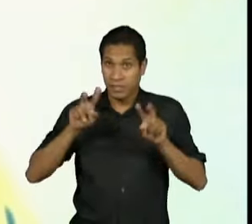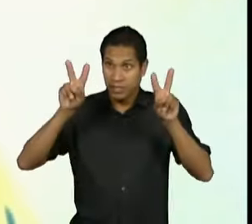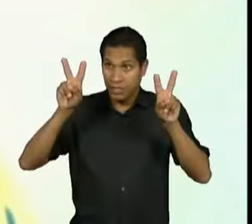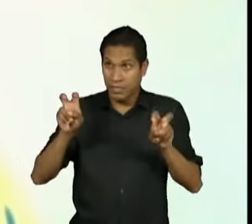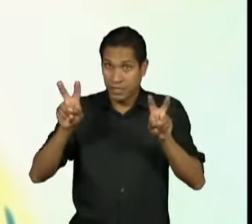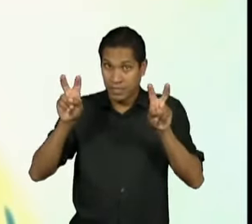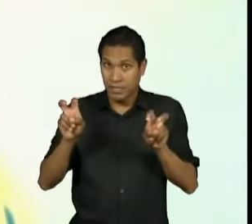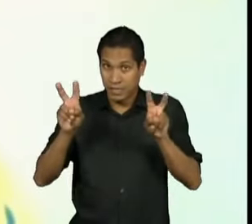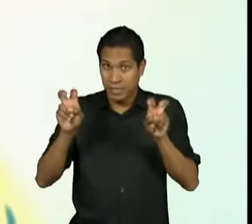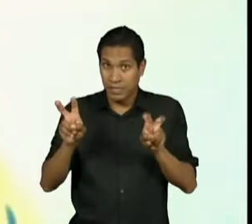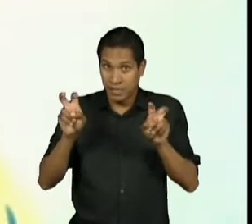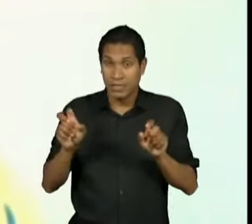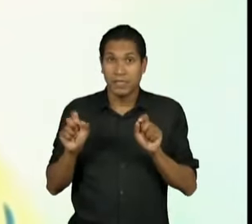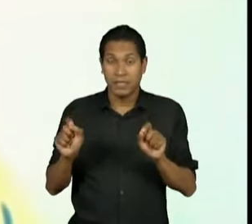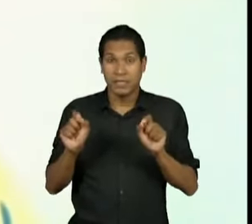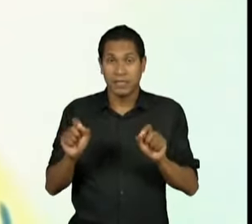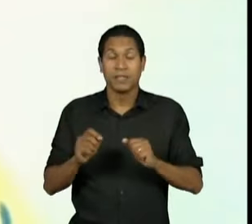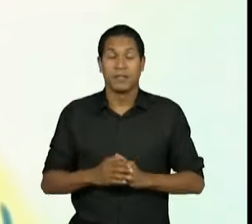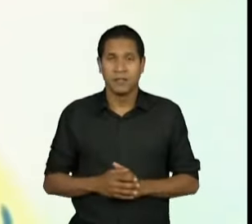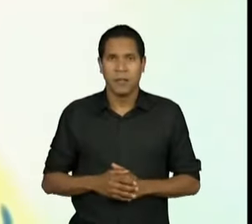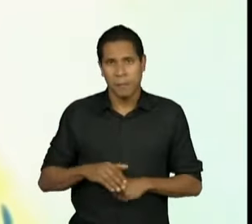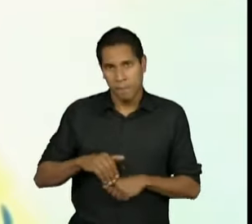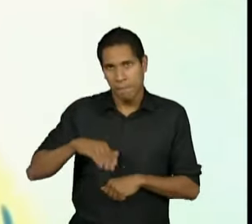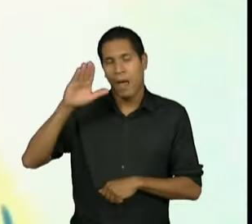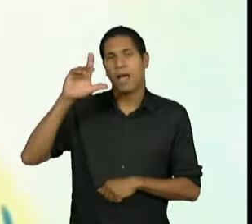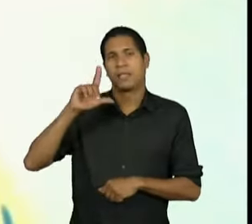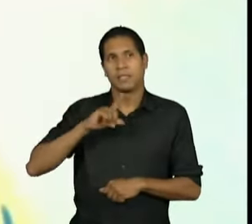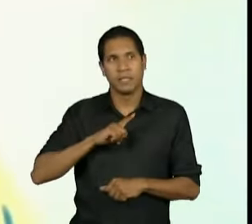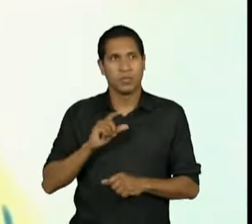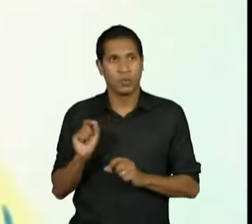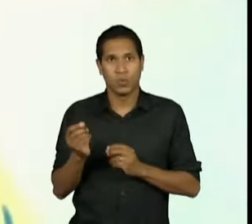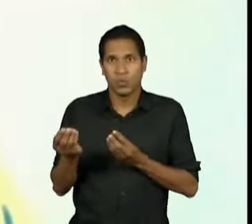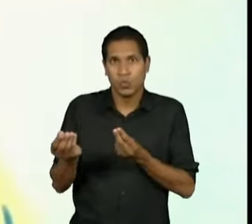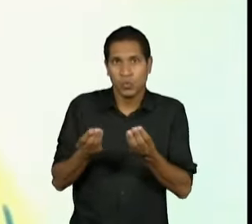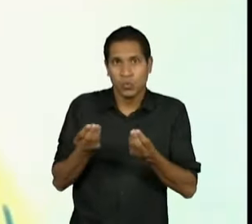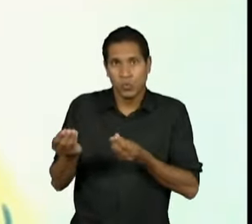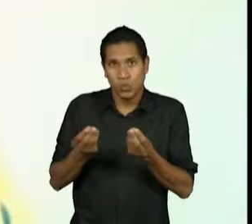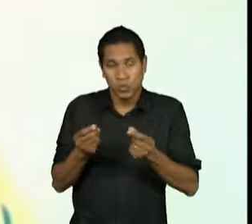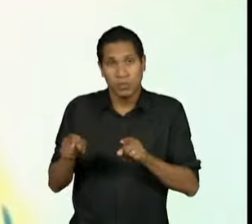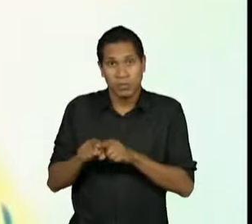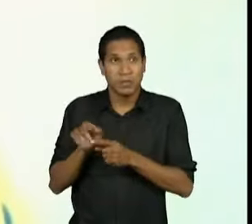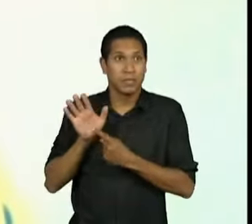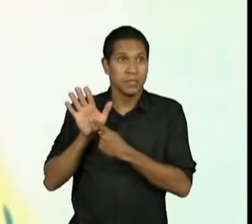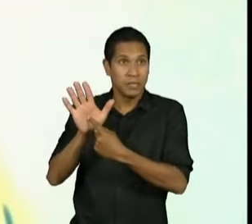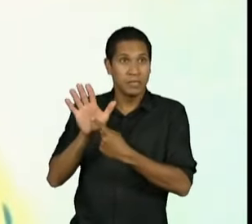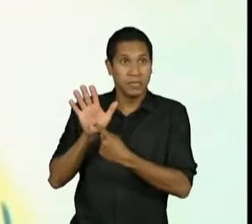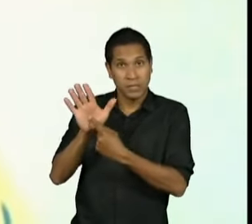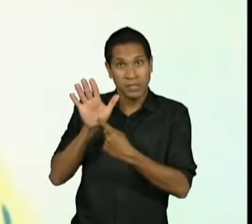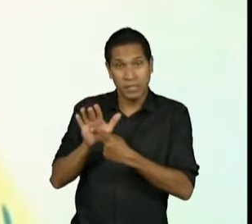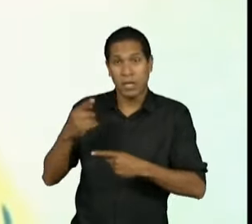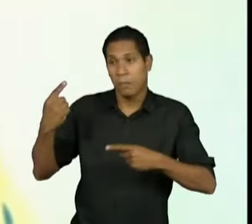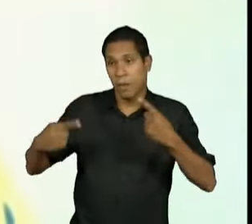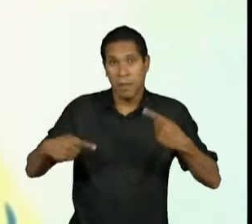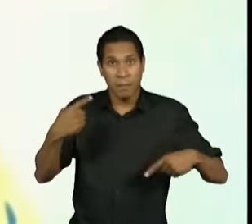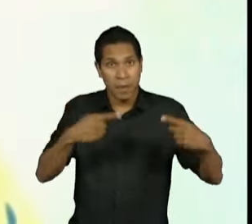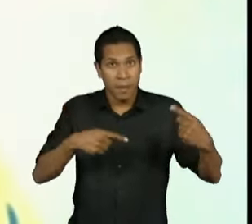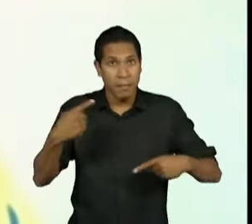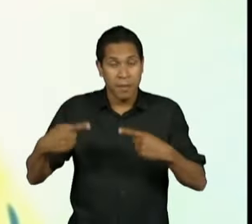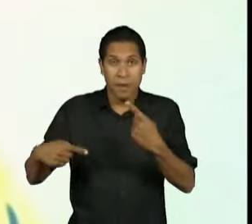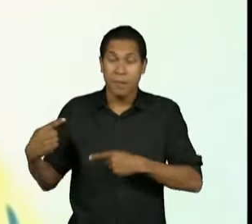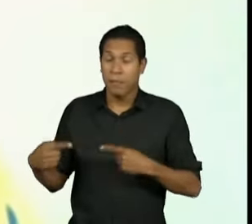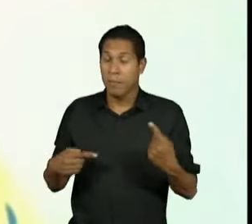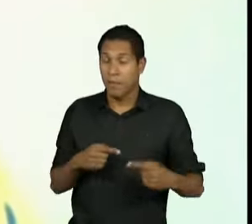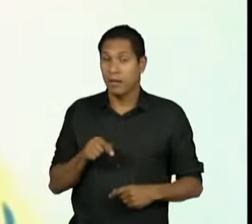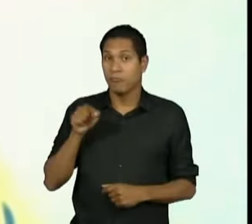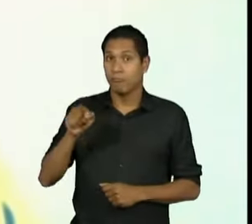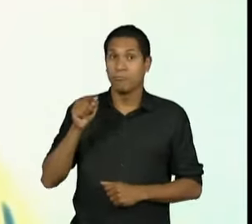seja mais falada, né? mais demonstrada, mais discutida. Eu acho